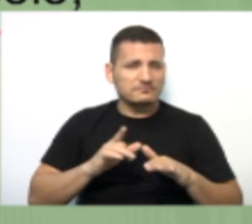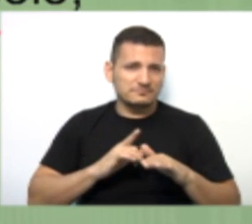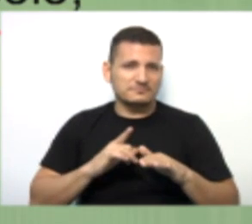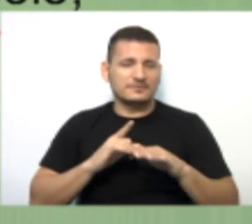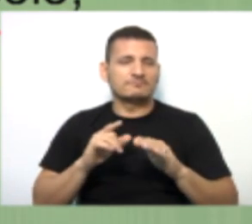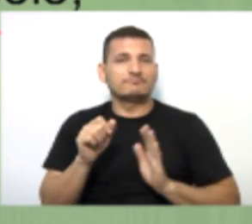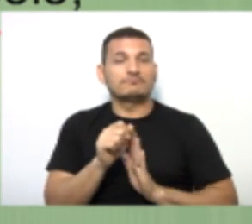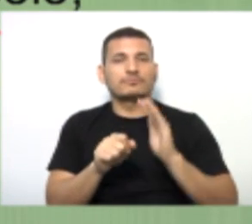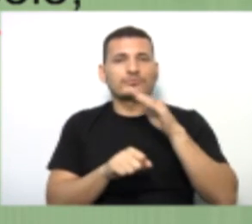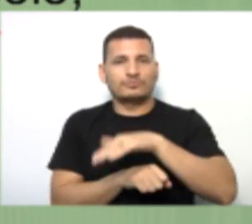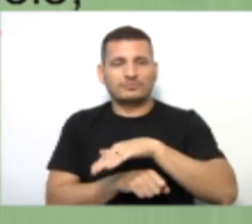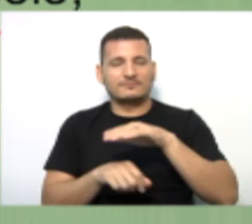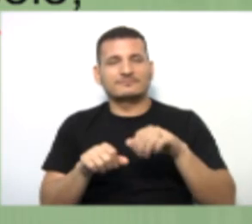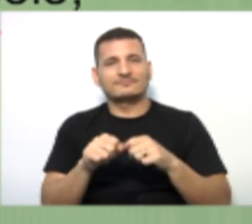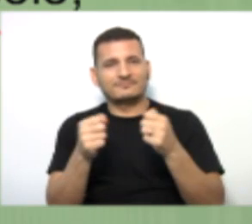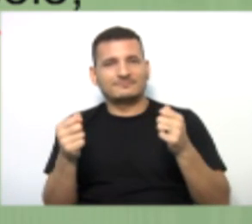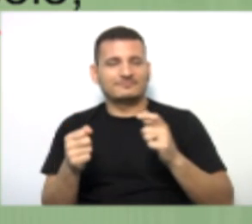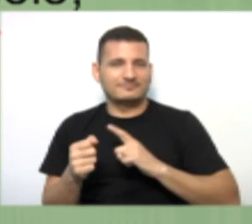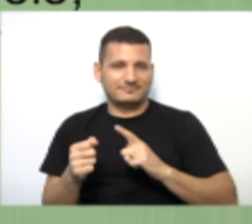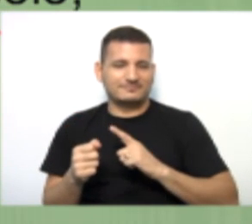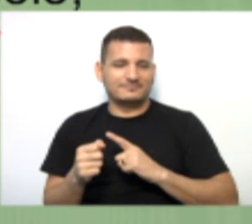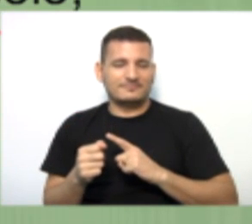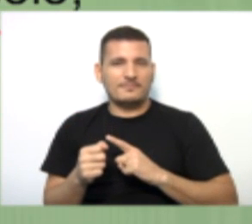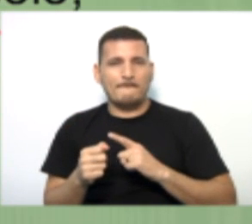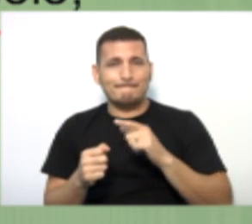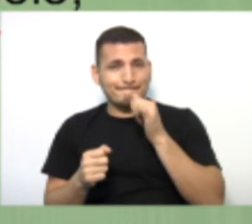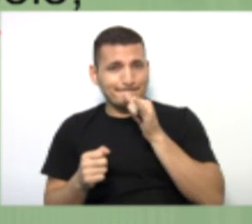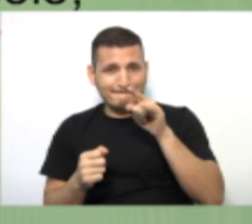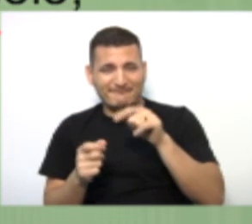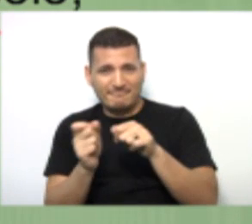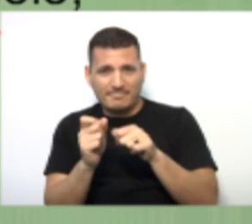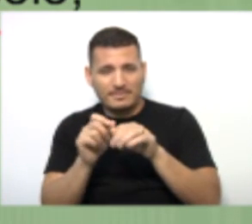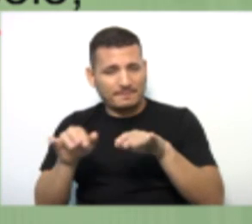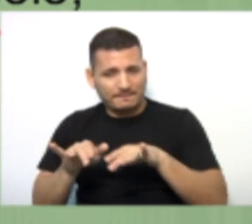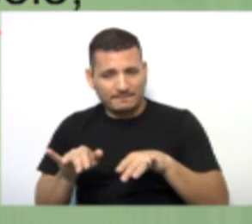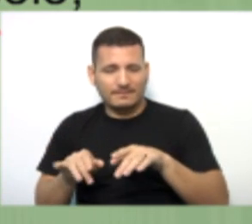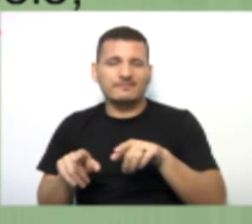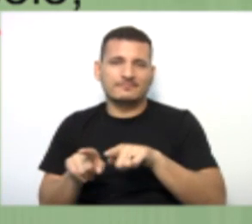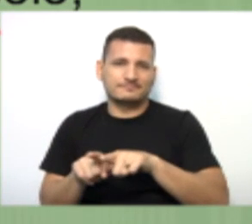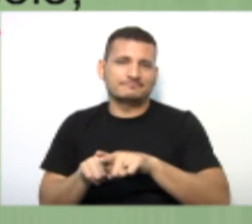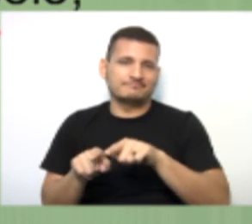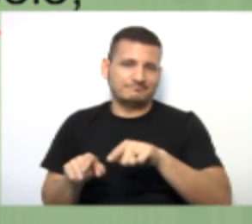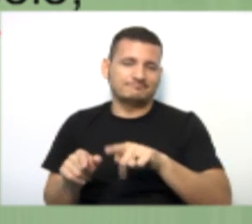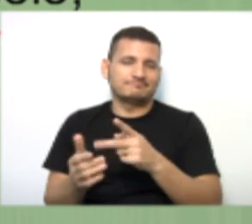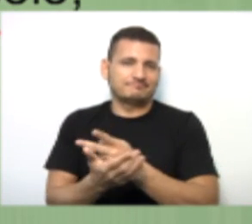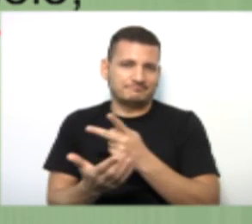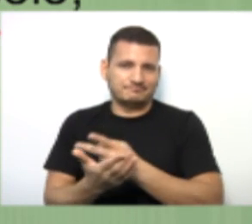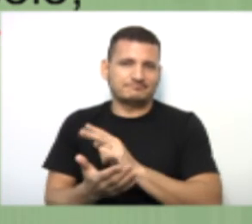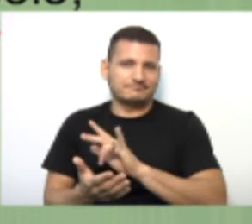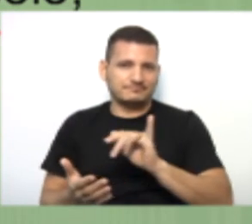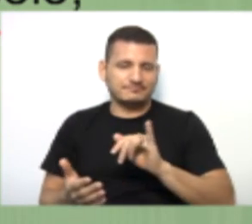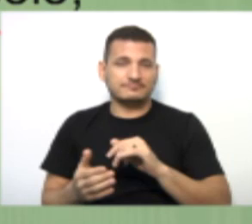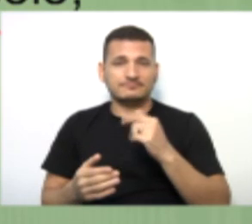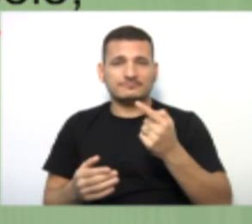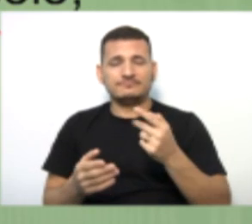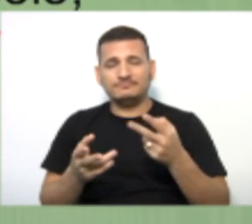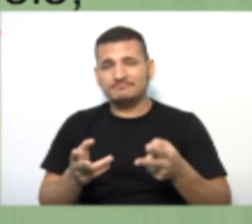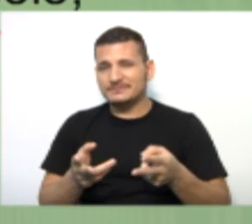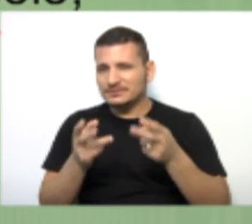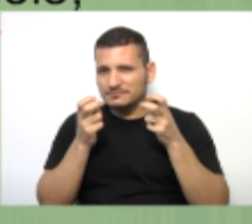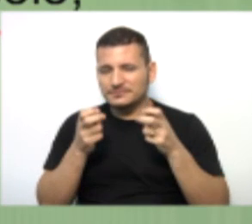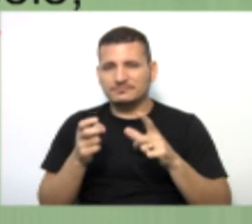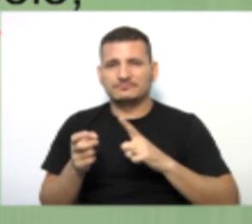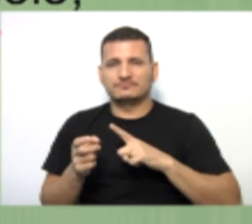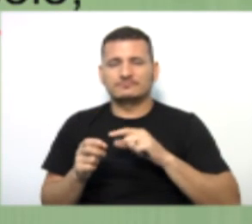foi o exemplo 2, quebrei protocolo. Se você fizer isso na programação, também vai se aplicar. Então, se a gente consegue perceber que tudo que